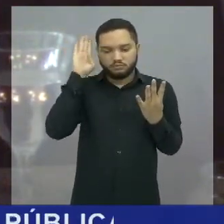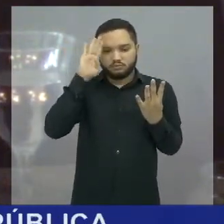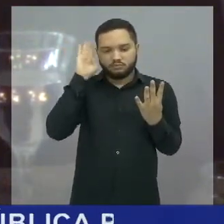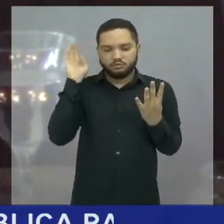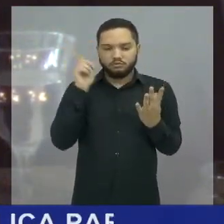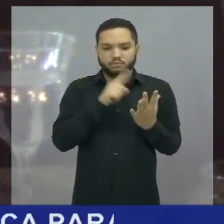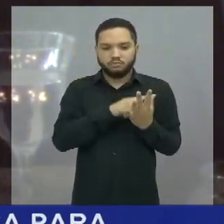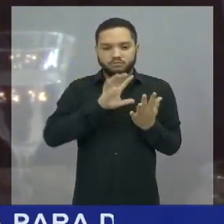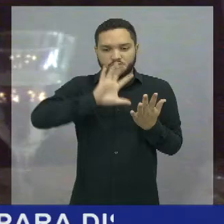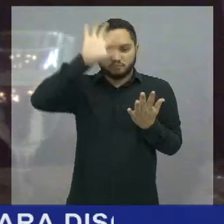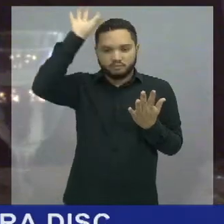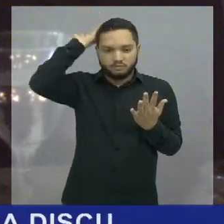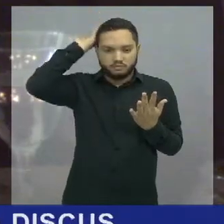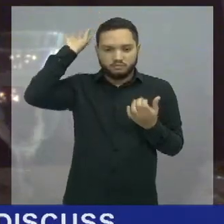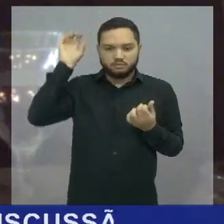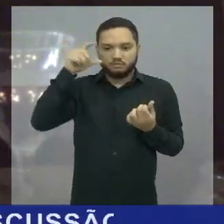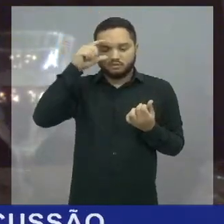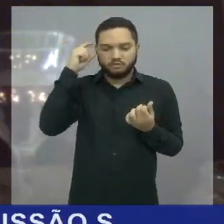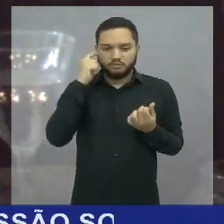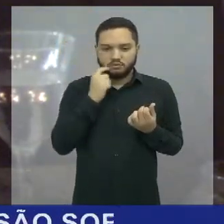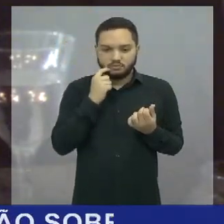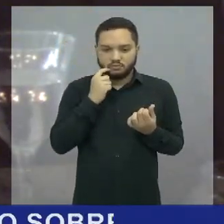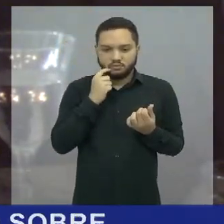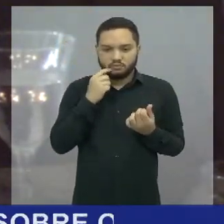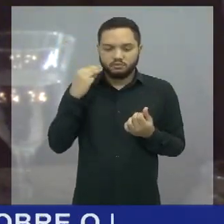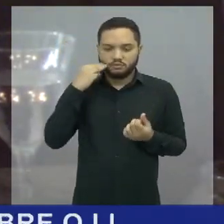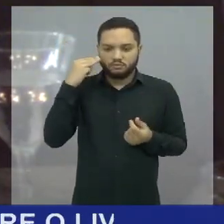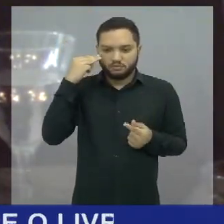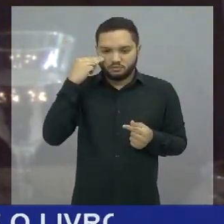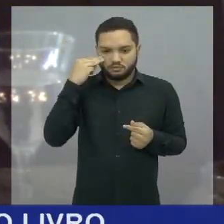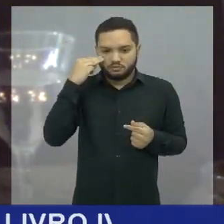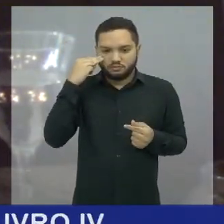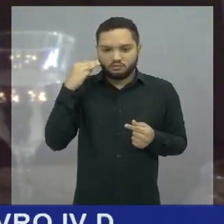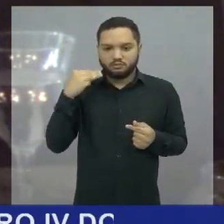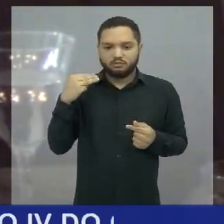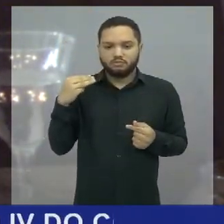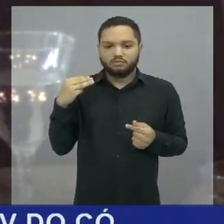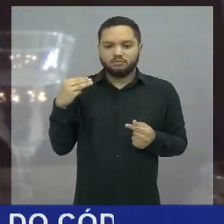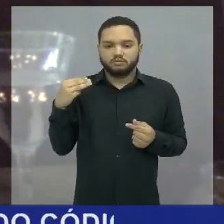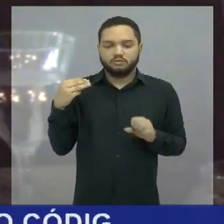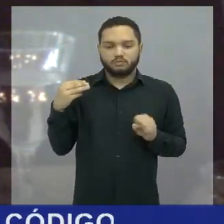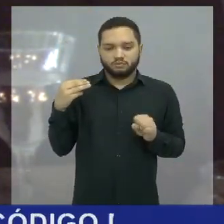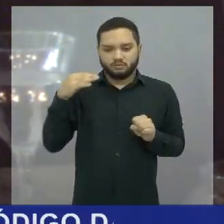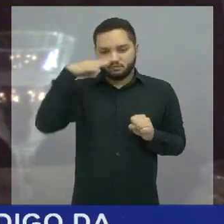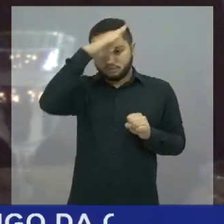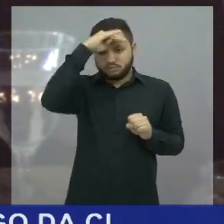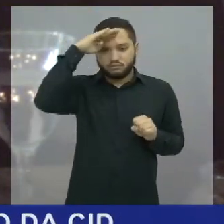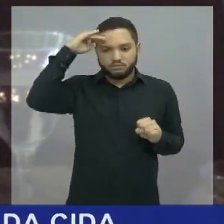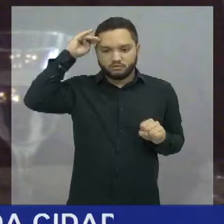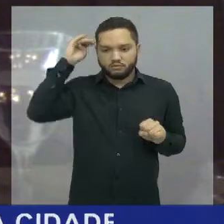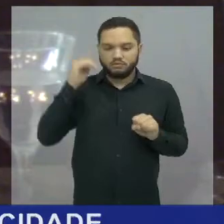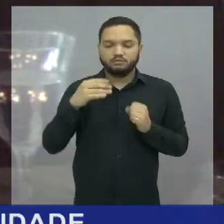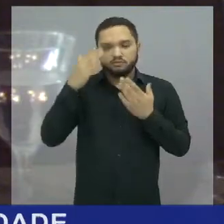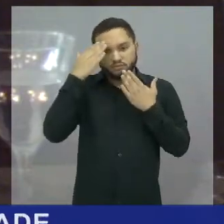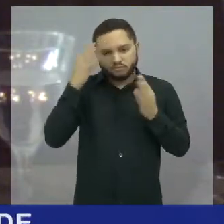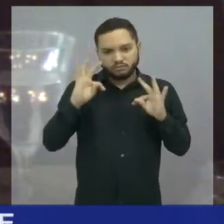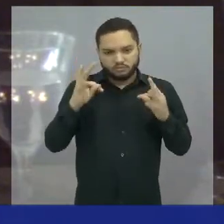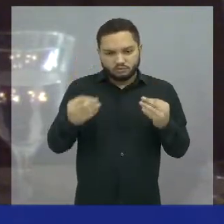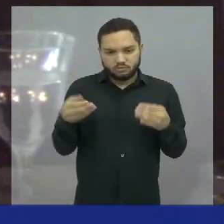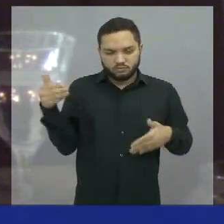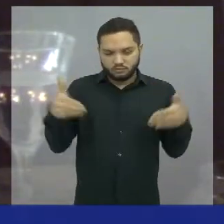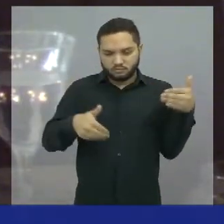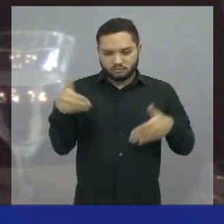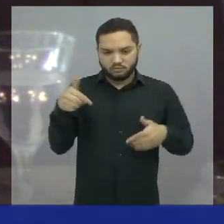Júnior, Plácido Filho, Márcio Martins, Michel Lins e Guilherme Sampaio. Agradeço a presença de todos os